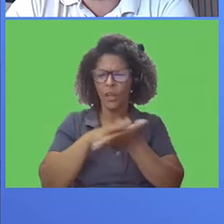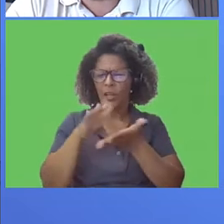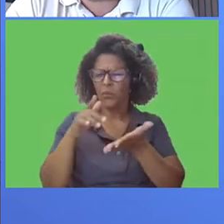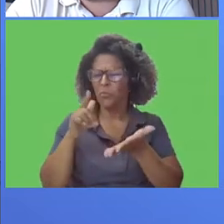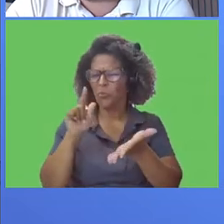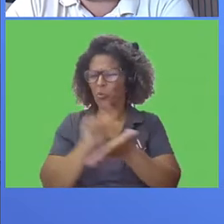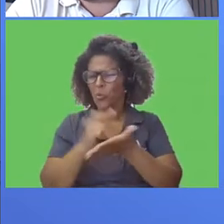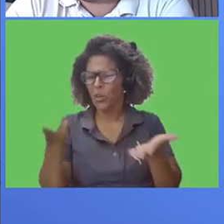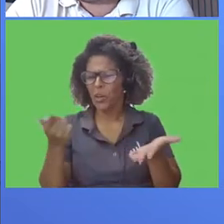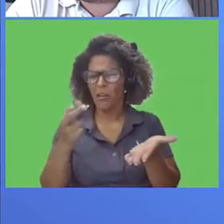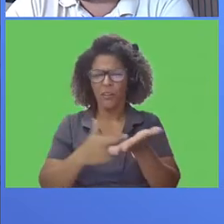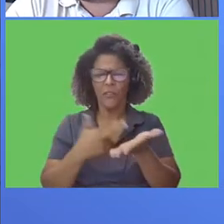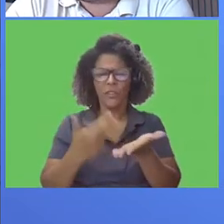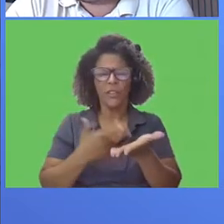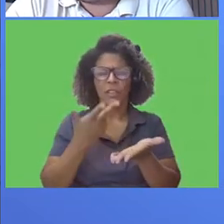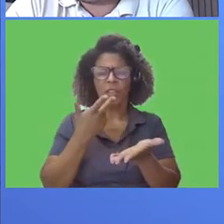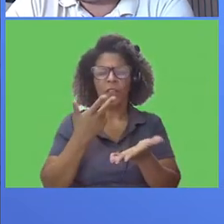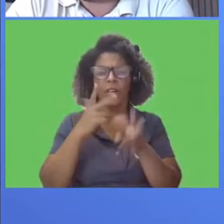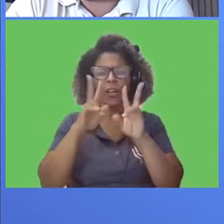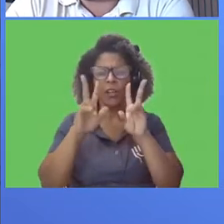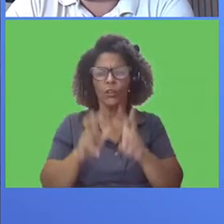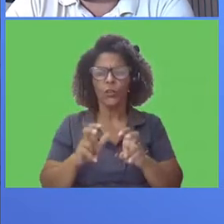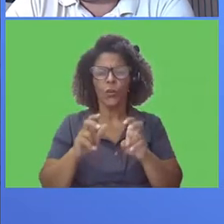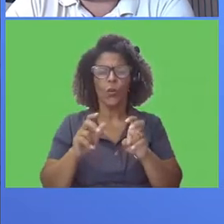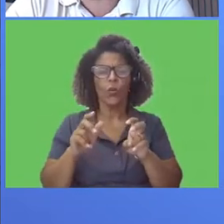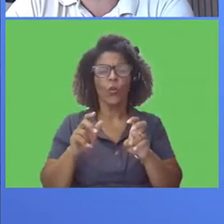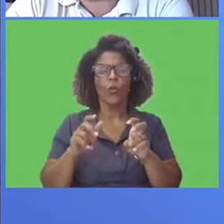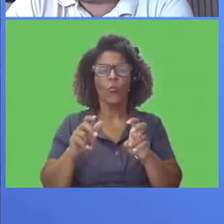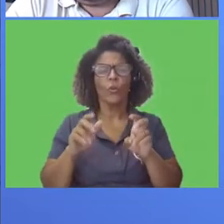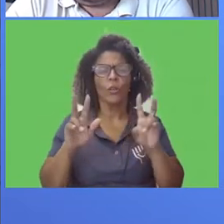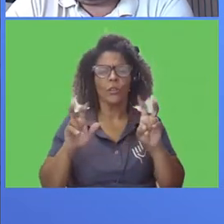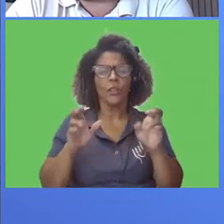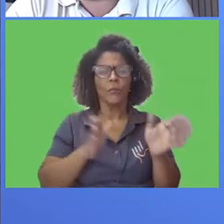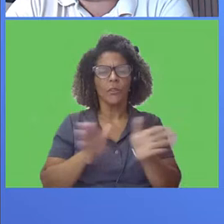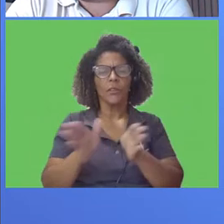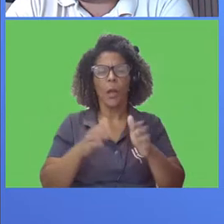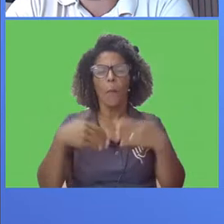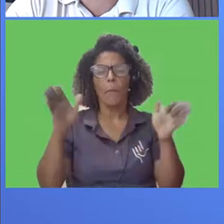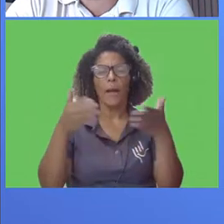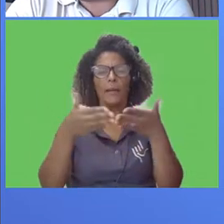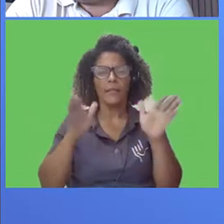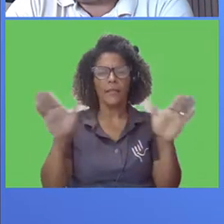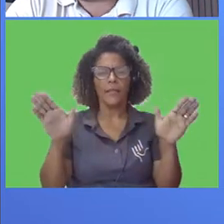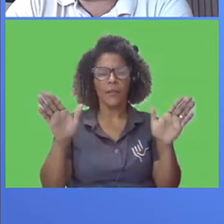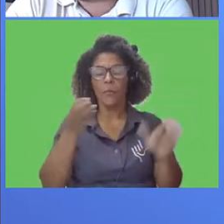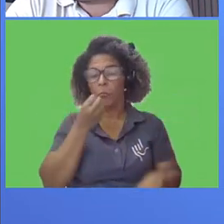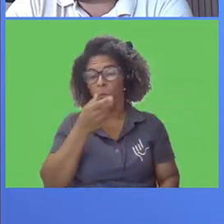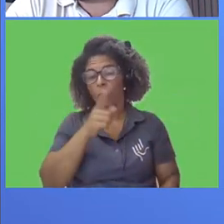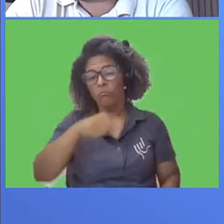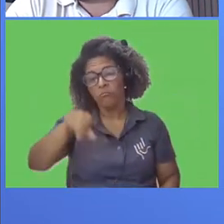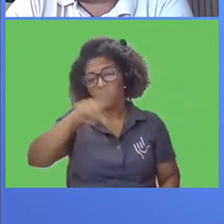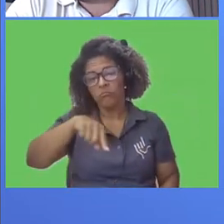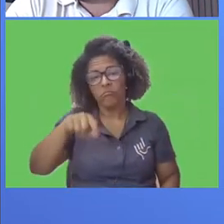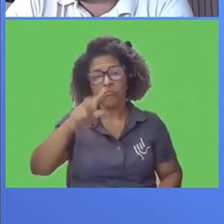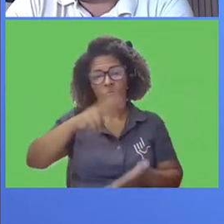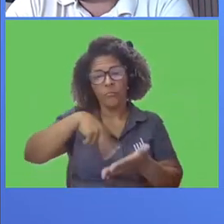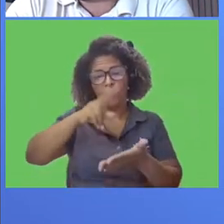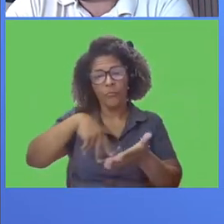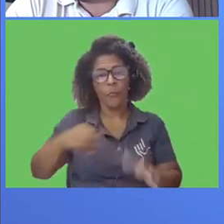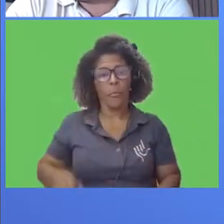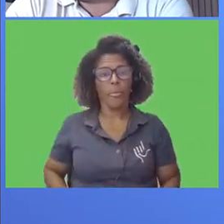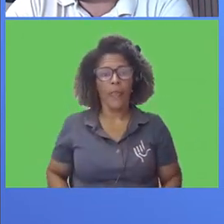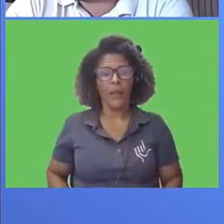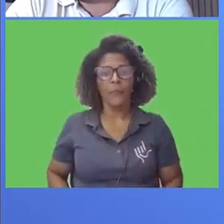que discute o tema da acessibilidade dessa forma mais ampla, né? Acho que vale a pena a leitura aí também. Professor Ederson,